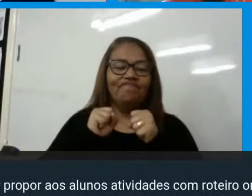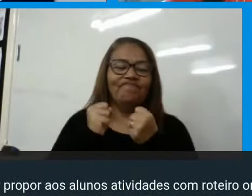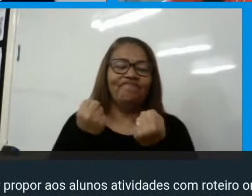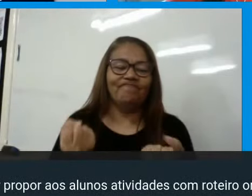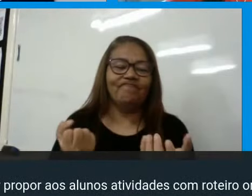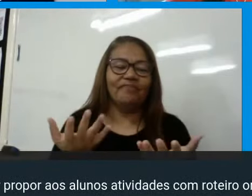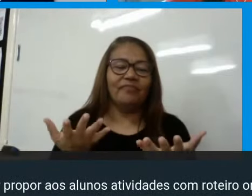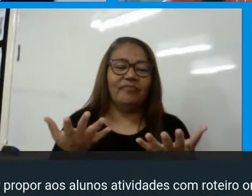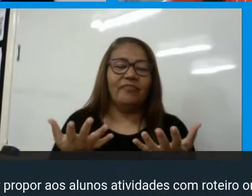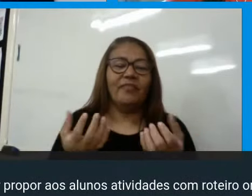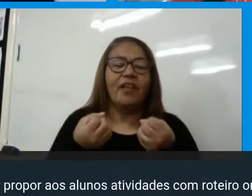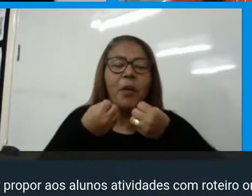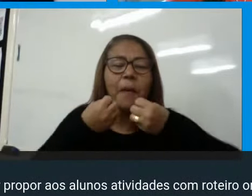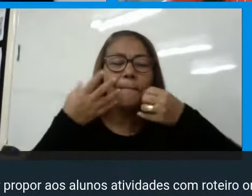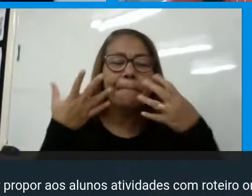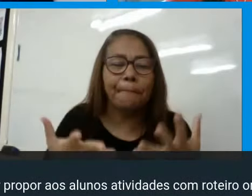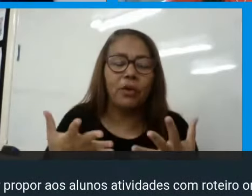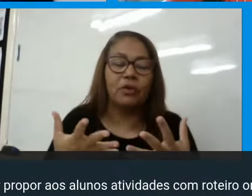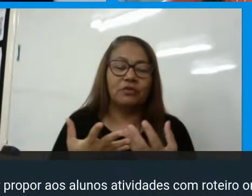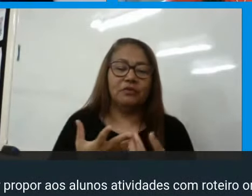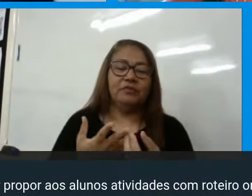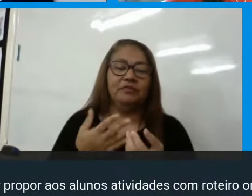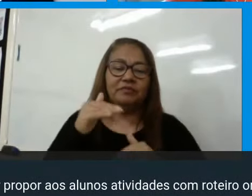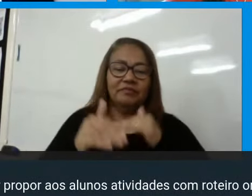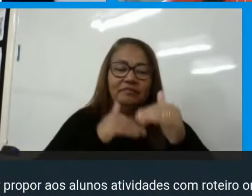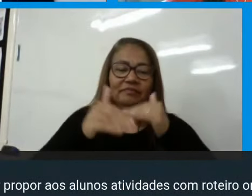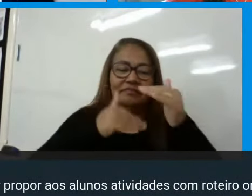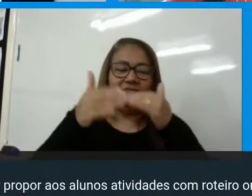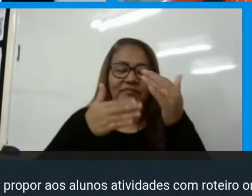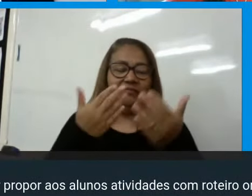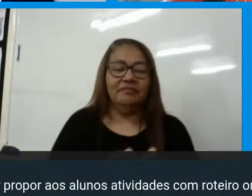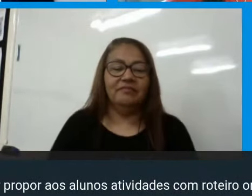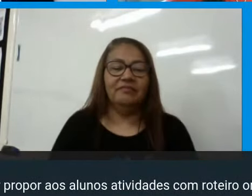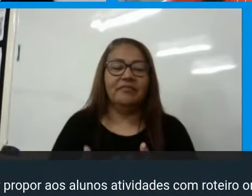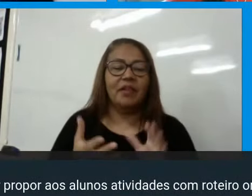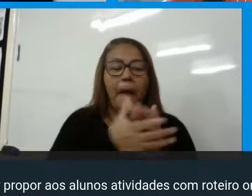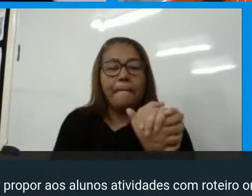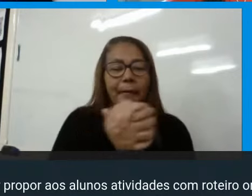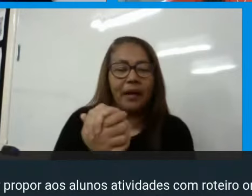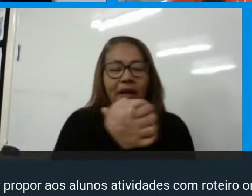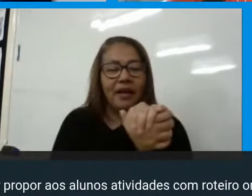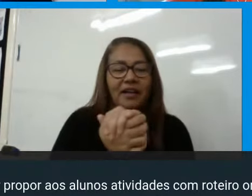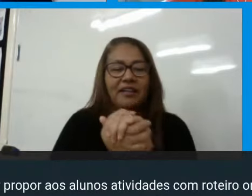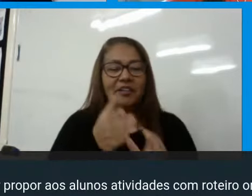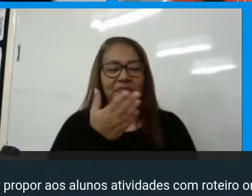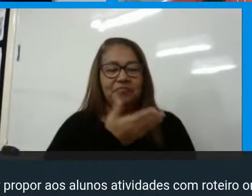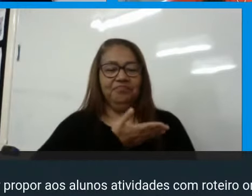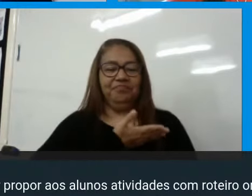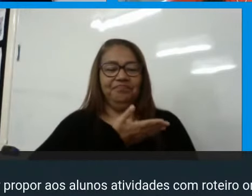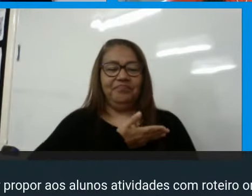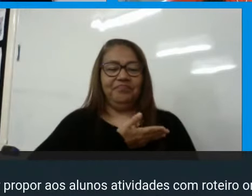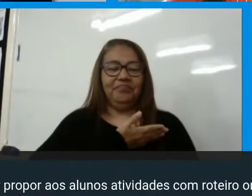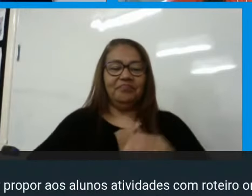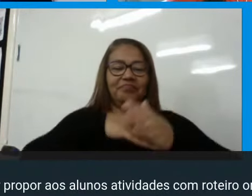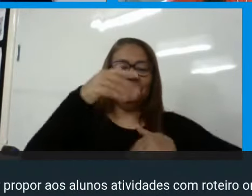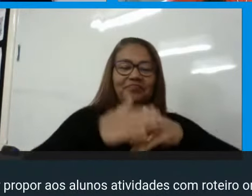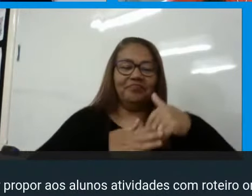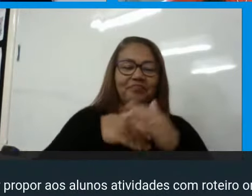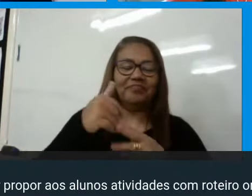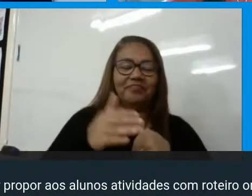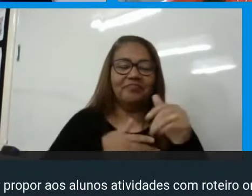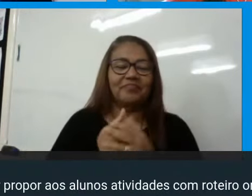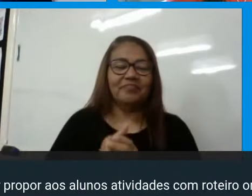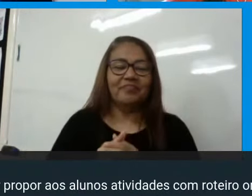Então, mais uma vez, parabéns aos docentes, né, aos colegas de profissão, por terem enfrentado o ano